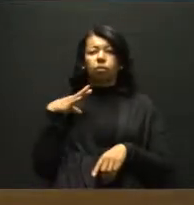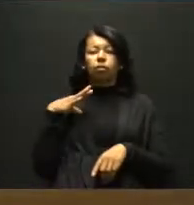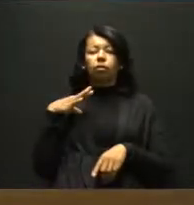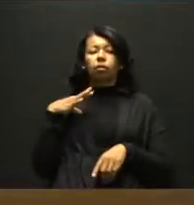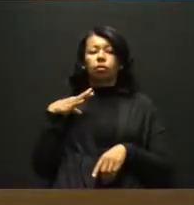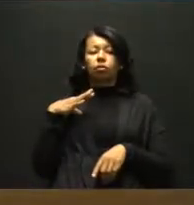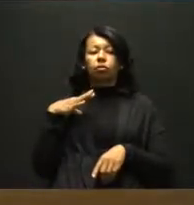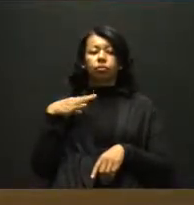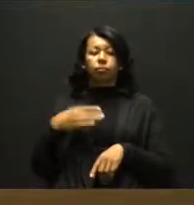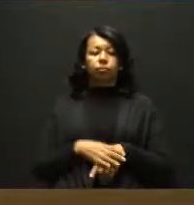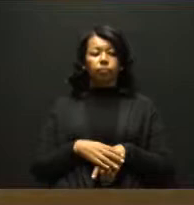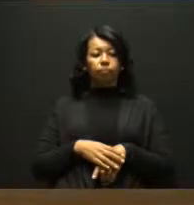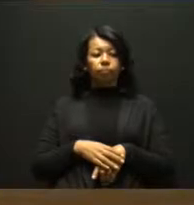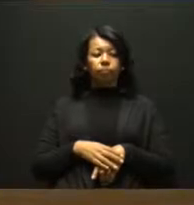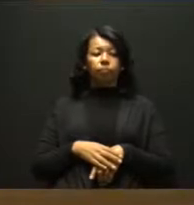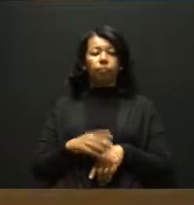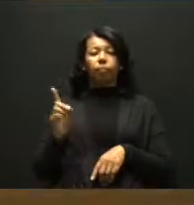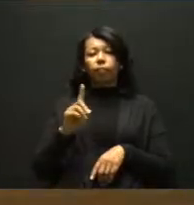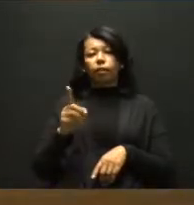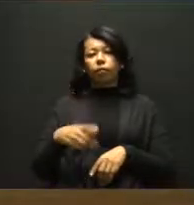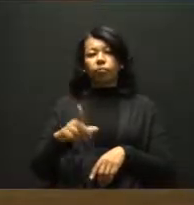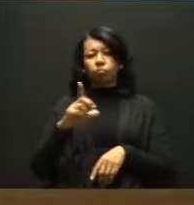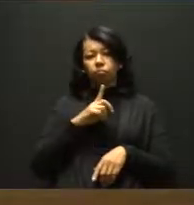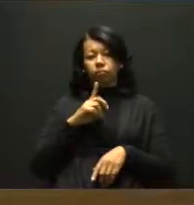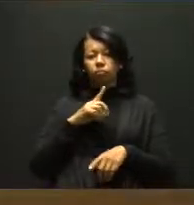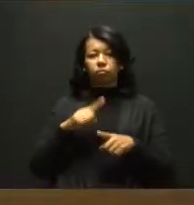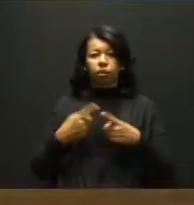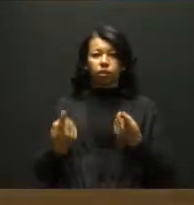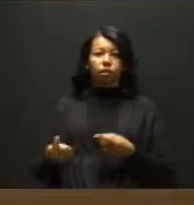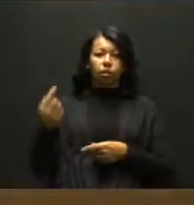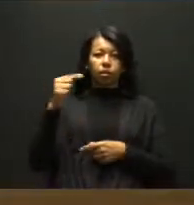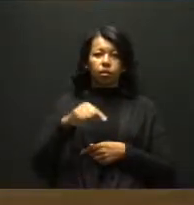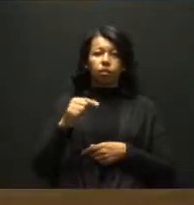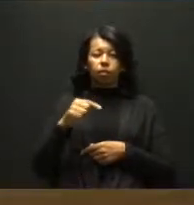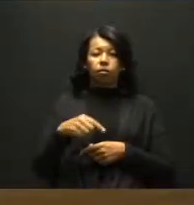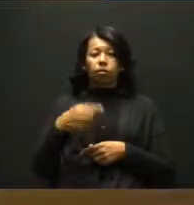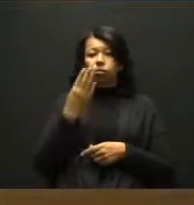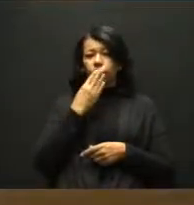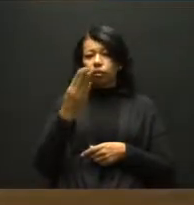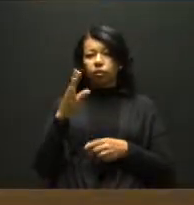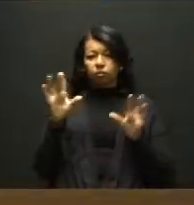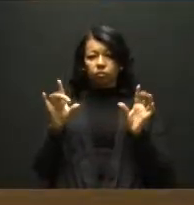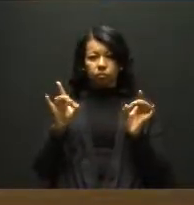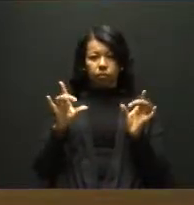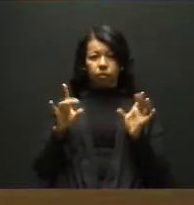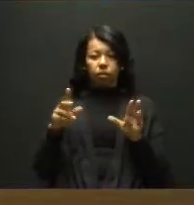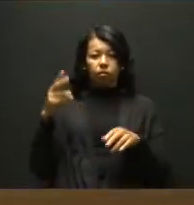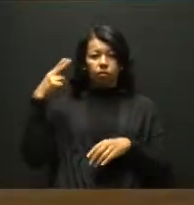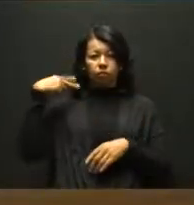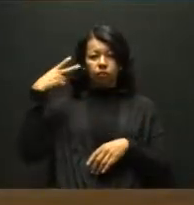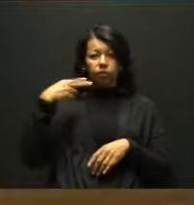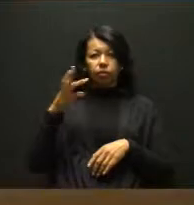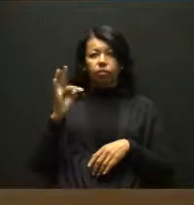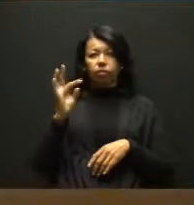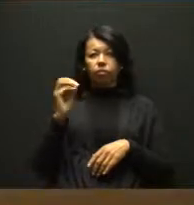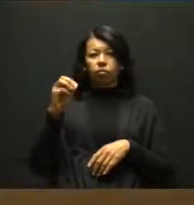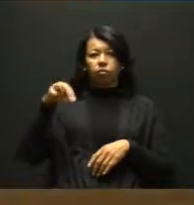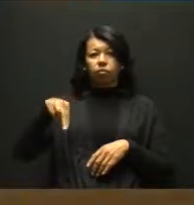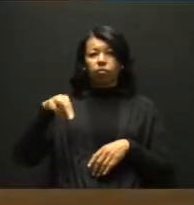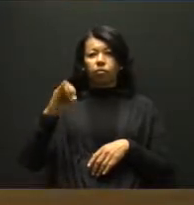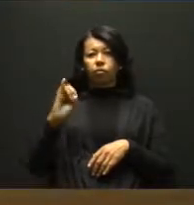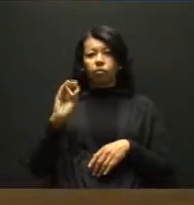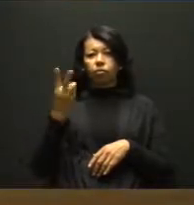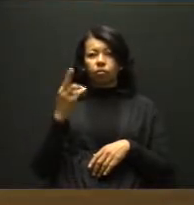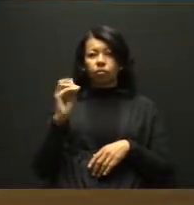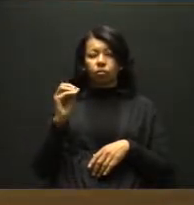indébito infelizmente mas não obtivemos alertar que fica aqui nesse pedido especial ao vereador toninho também o vereador do rio